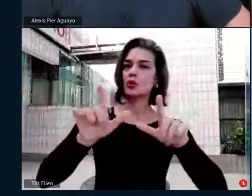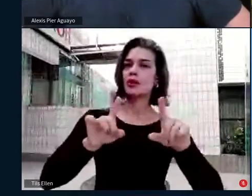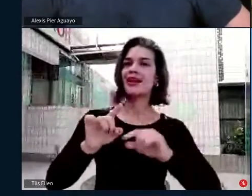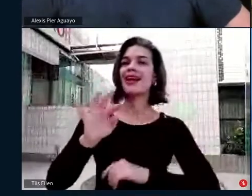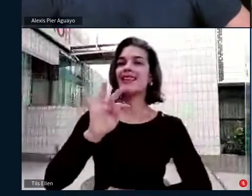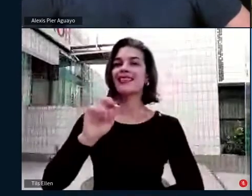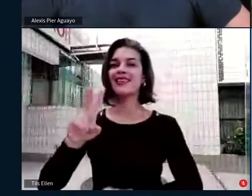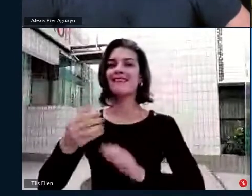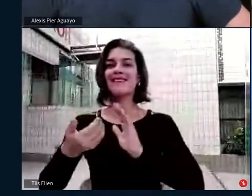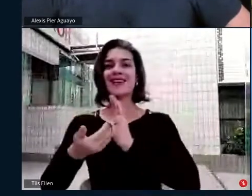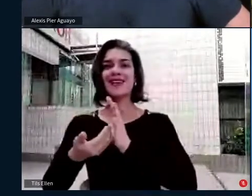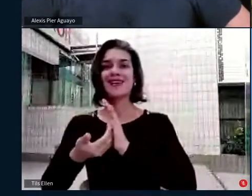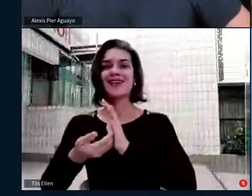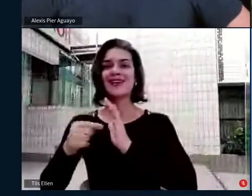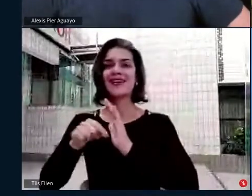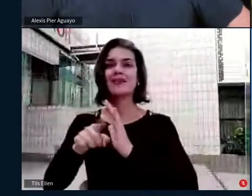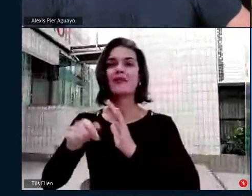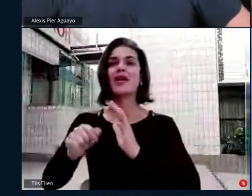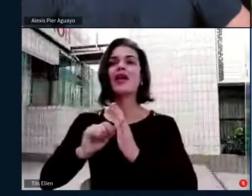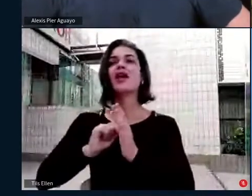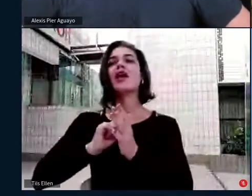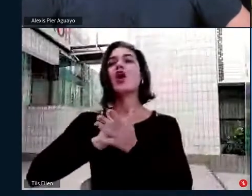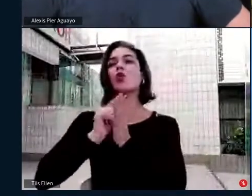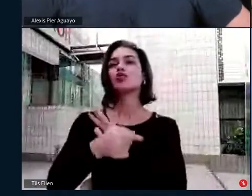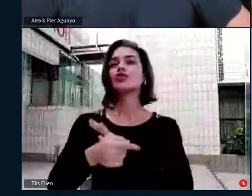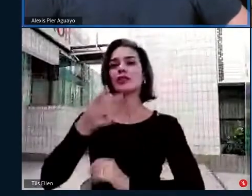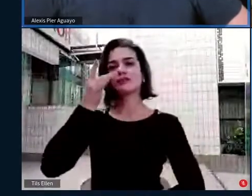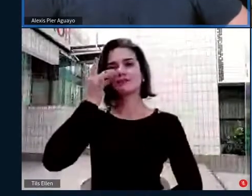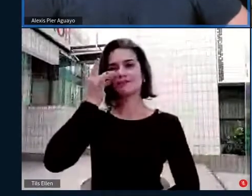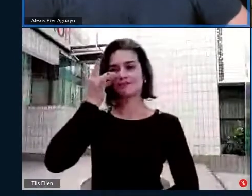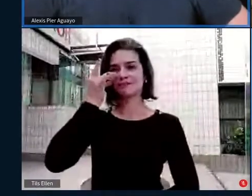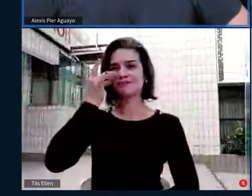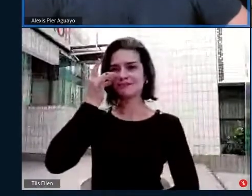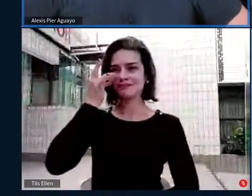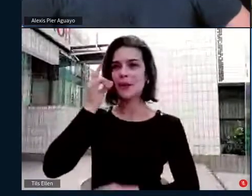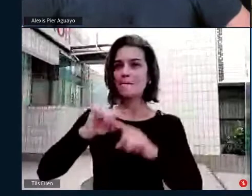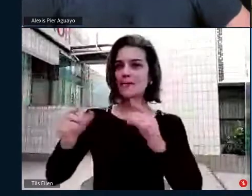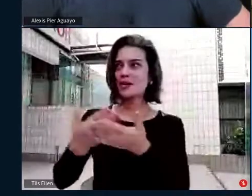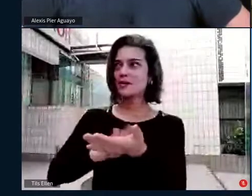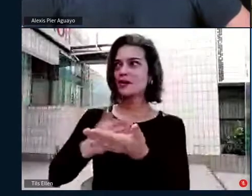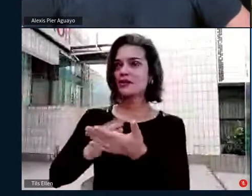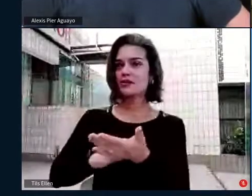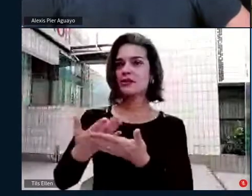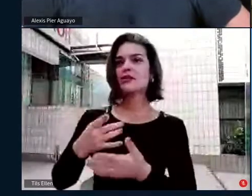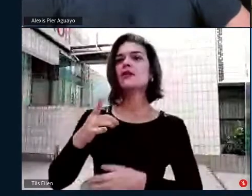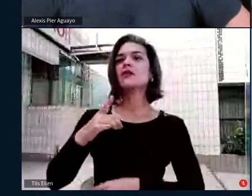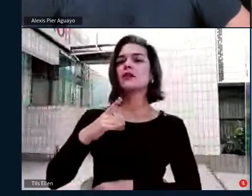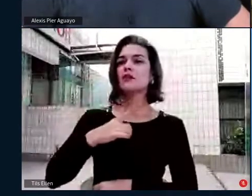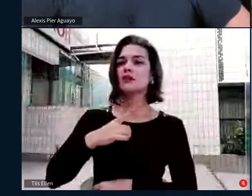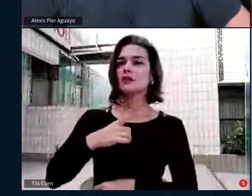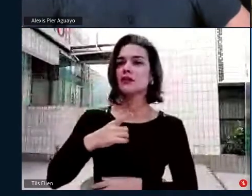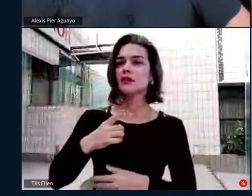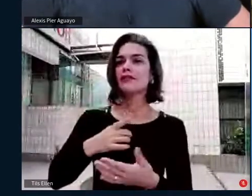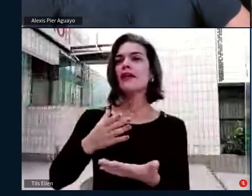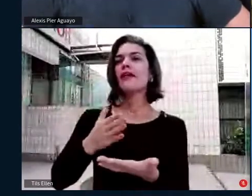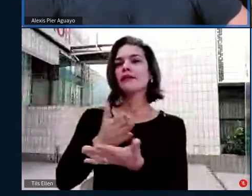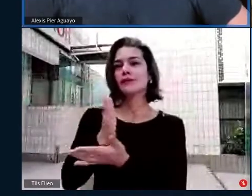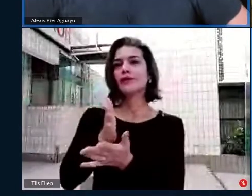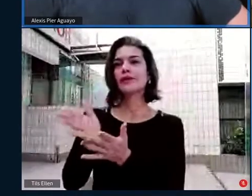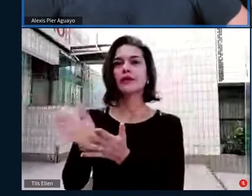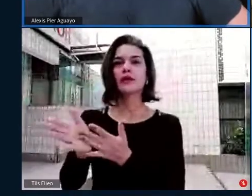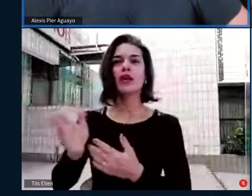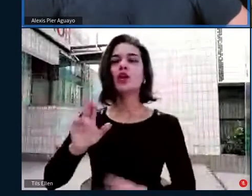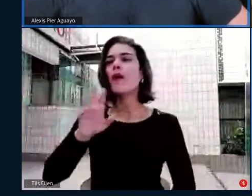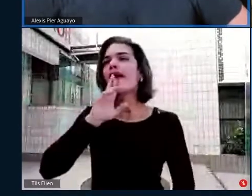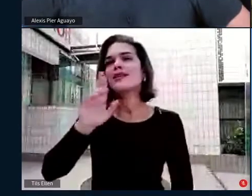uma transmissão de um gênero que é presencial. Mas a interpretação tem os atravessados. Eu não estou dando respostas, nem dizendo que